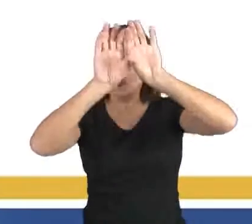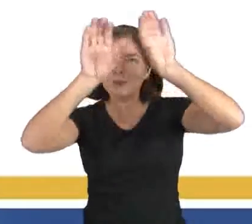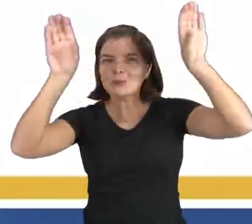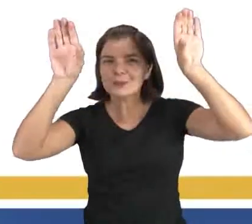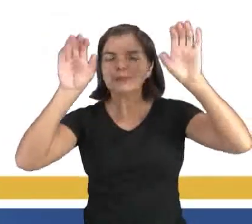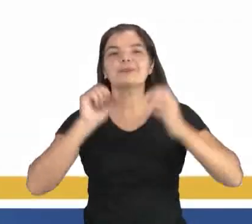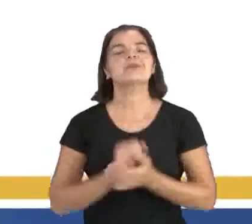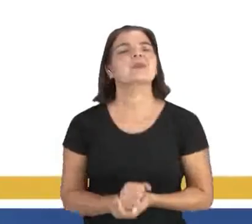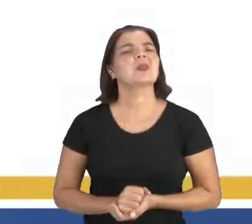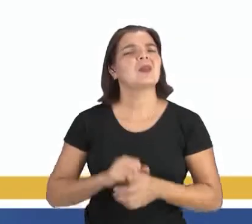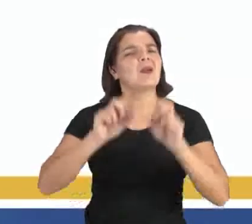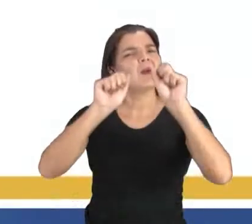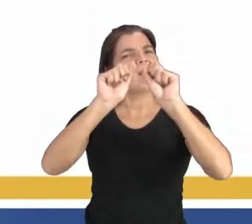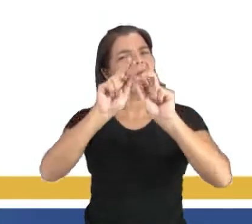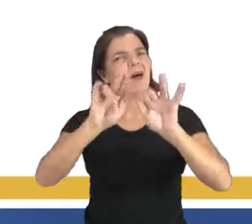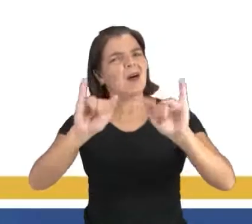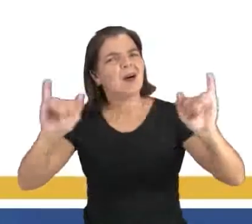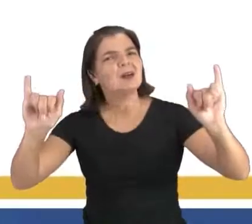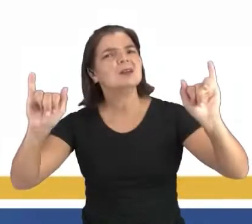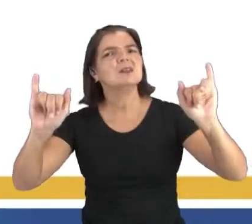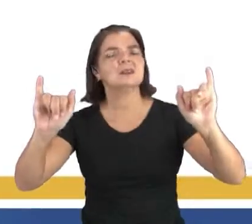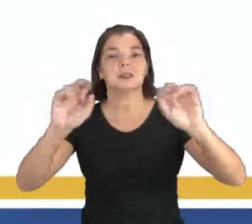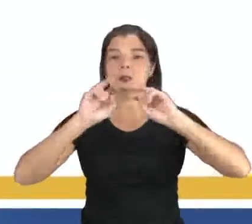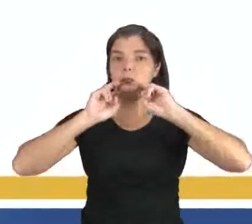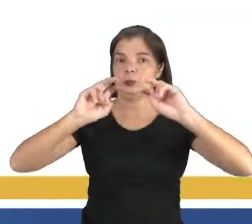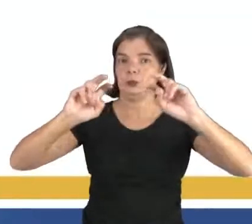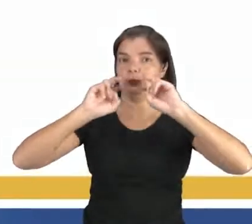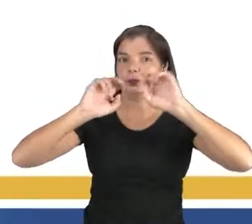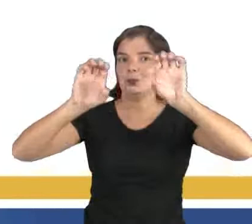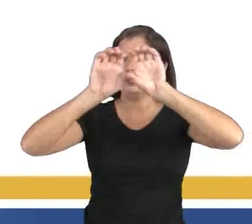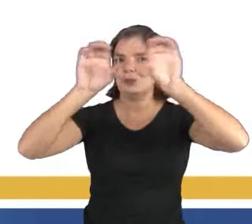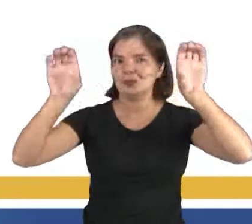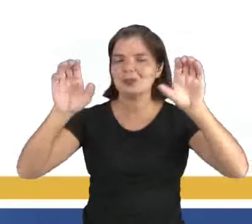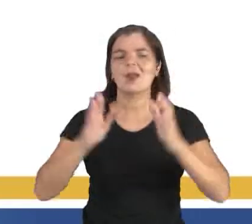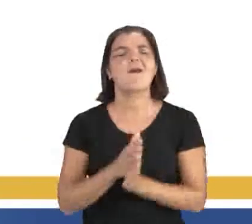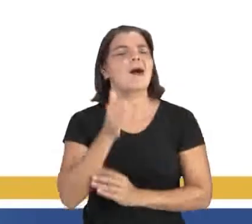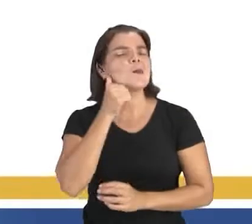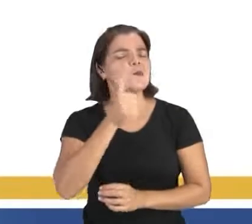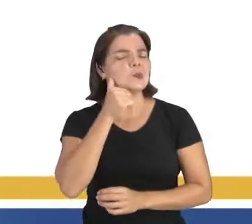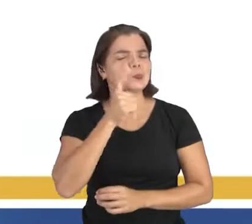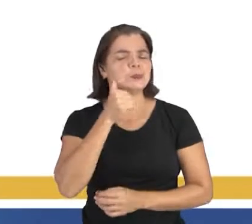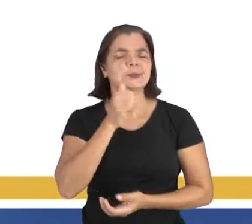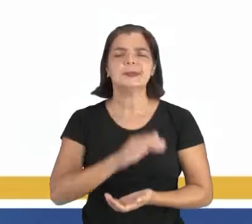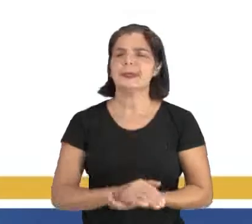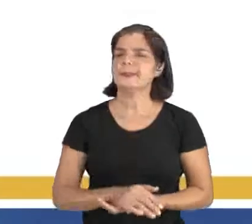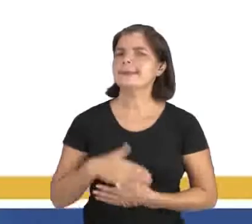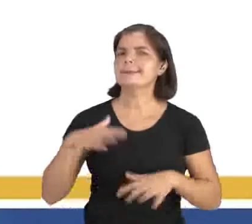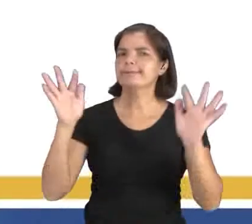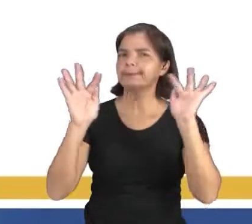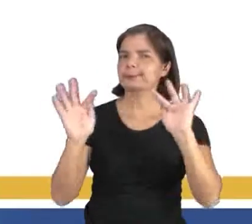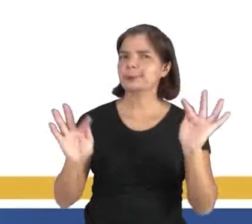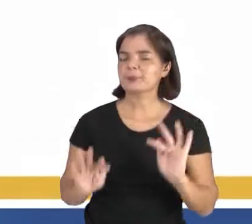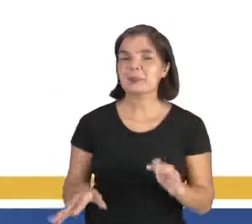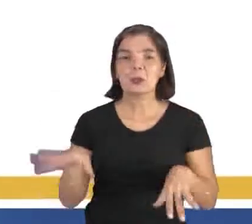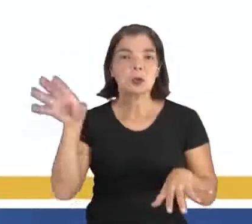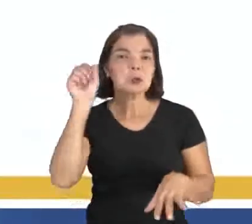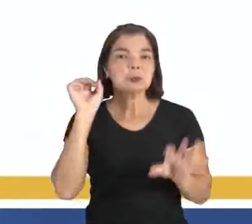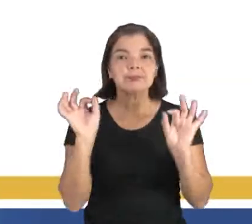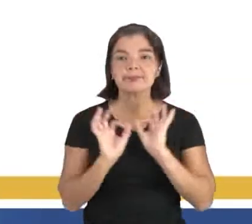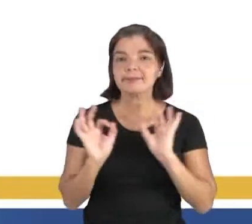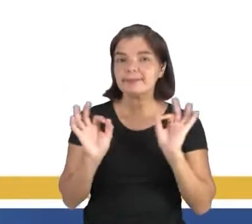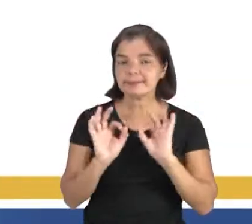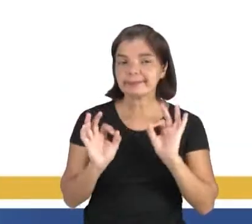céu. Ai! Gritou o céu. Tão animadas com a conversa estavam as duas mulheres que não ouviram o